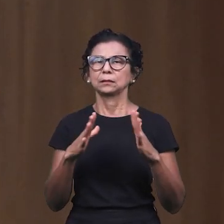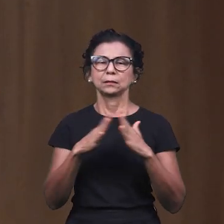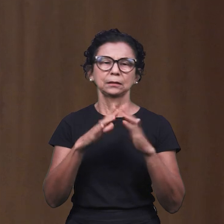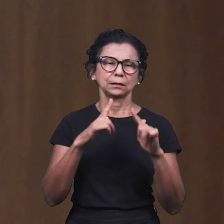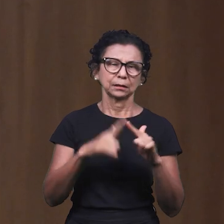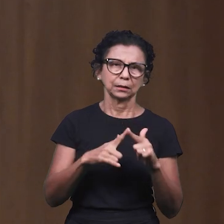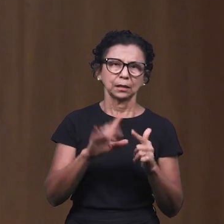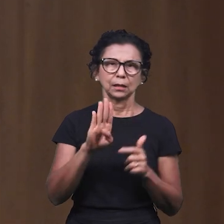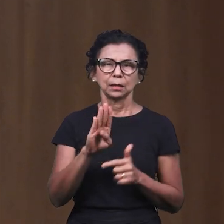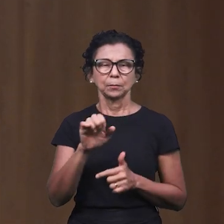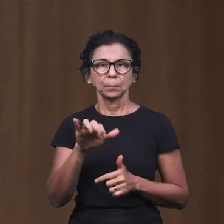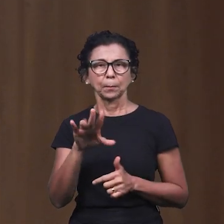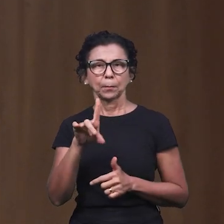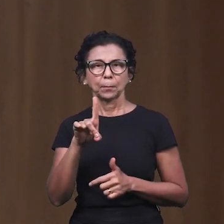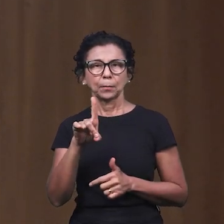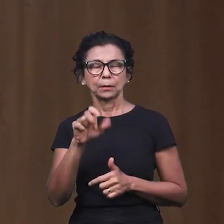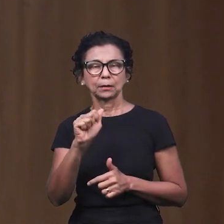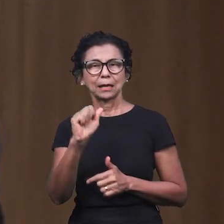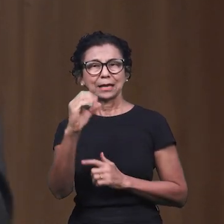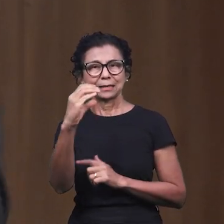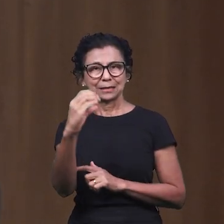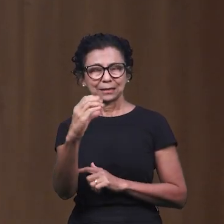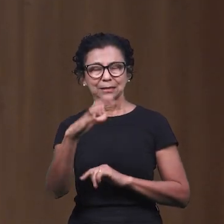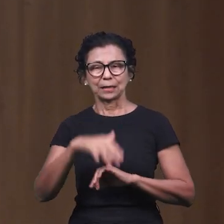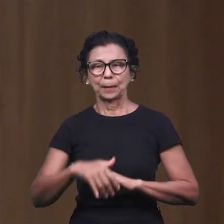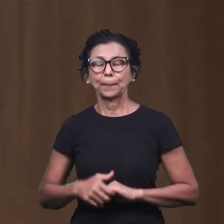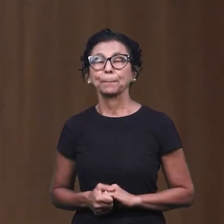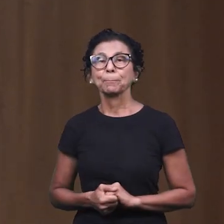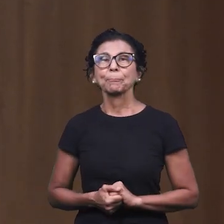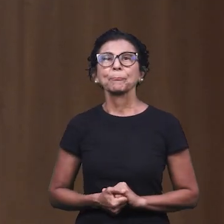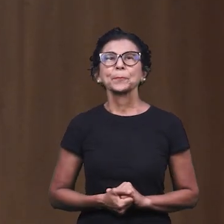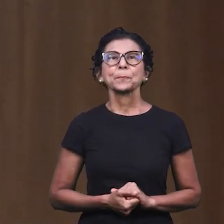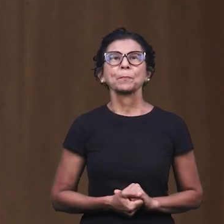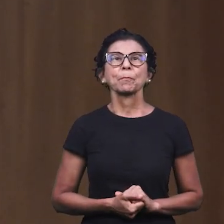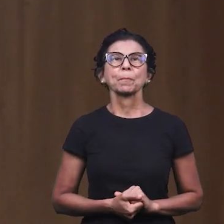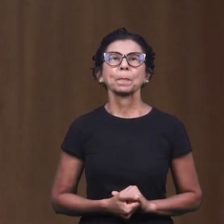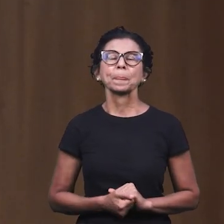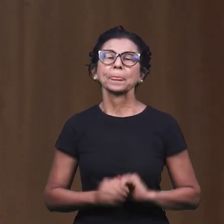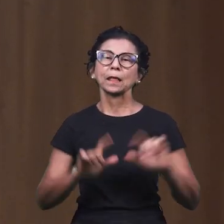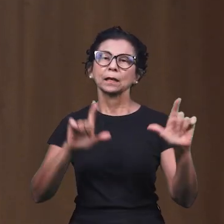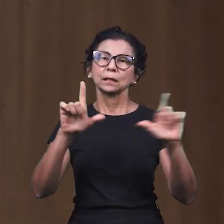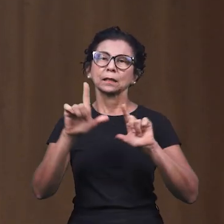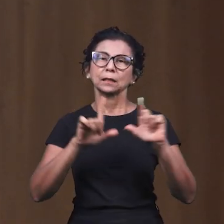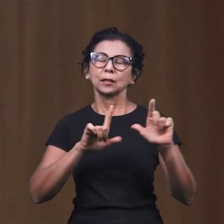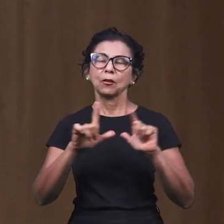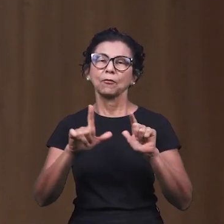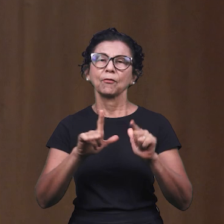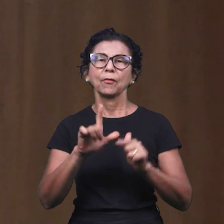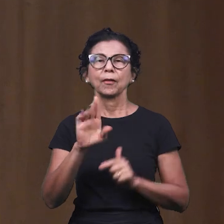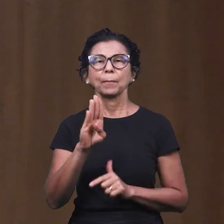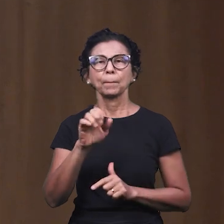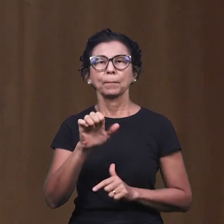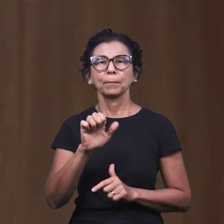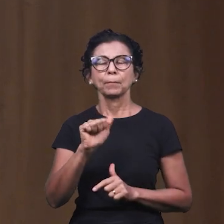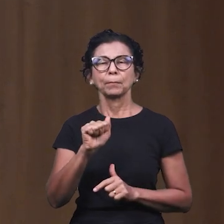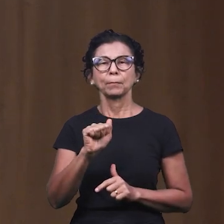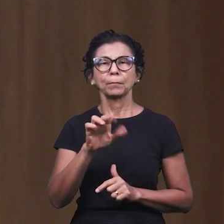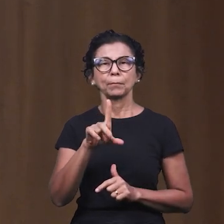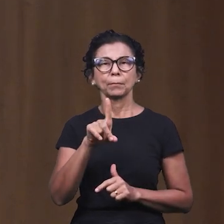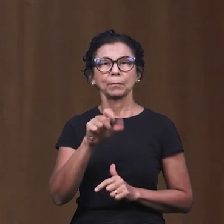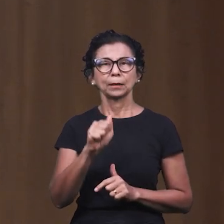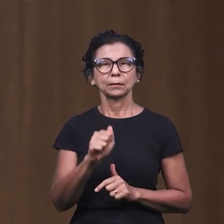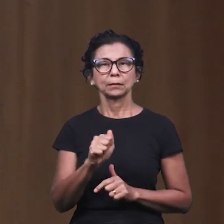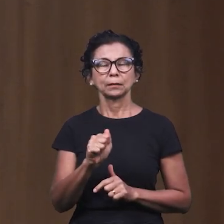fortalece a palavra na nossa vida, a gente compartilha informações, Eu acho tão interessante quando na escola